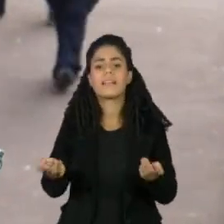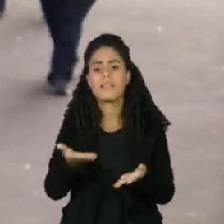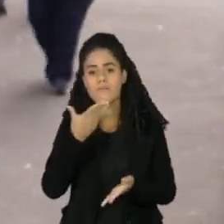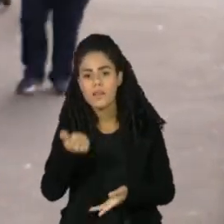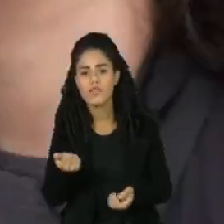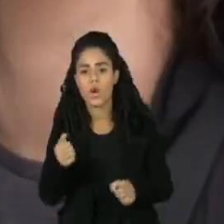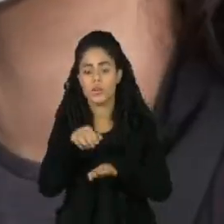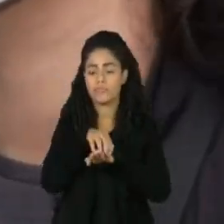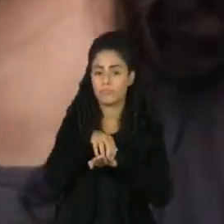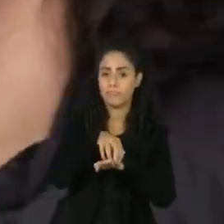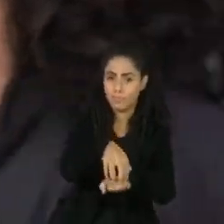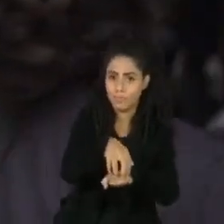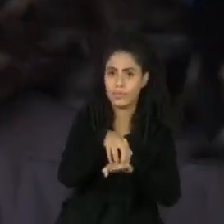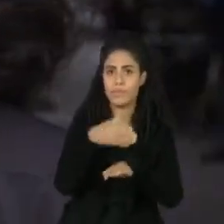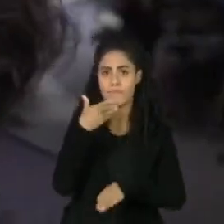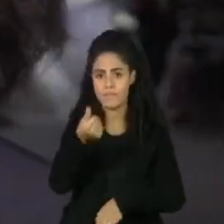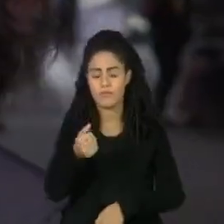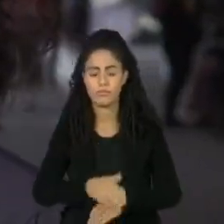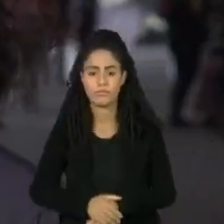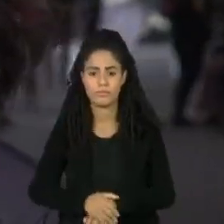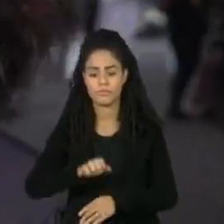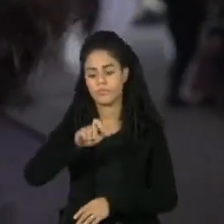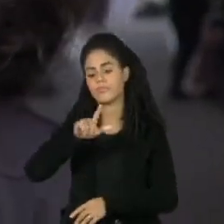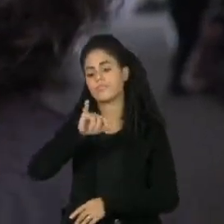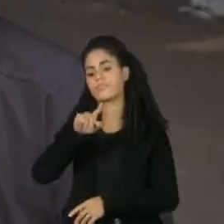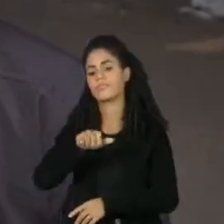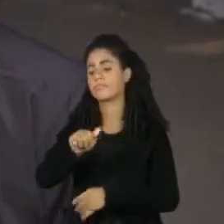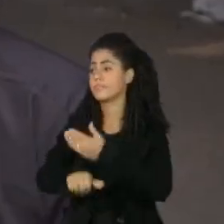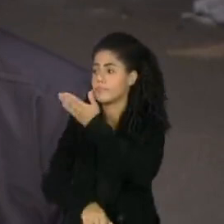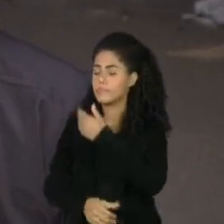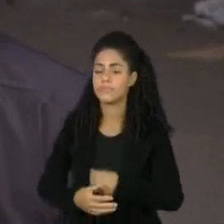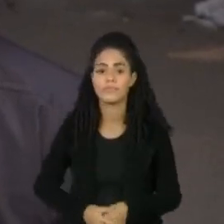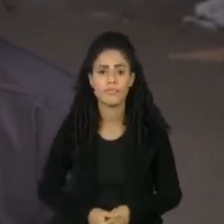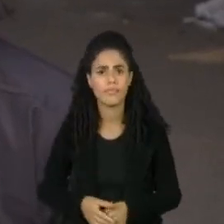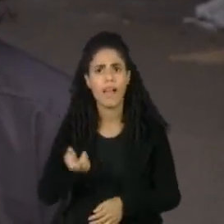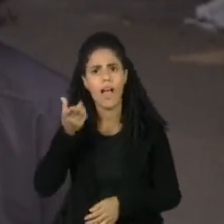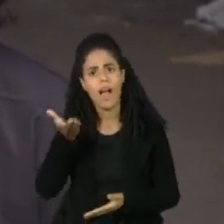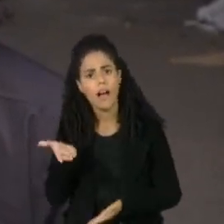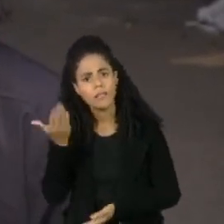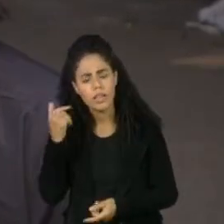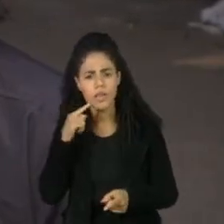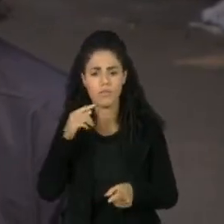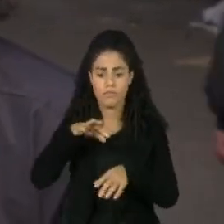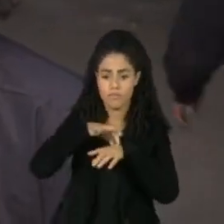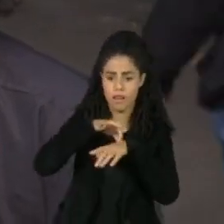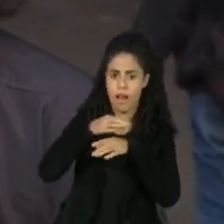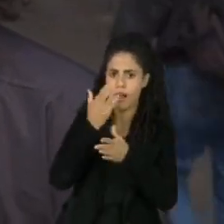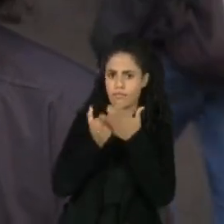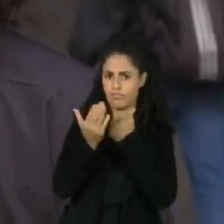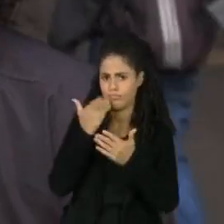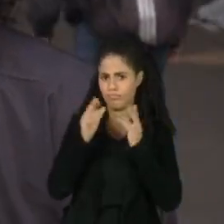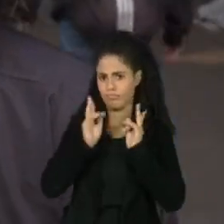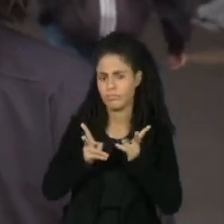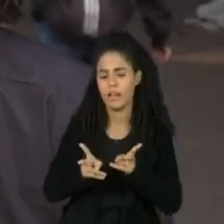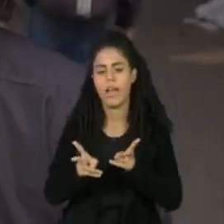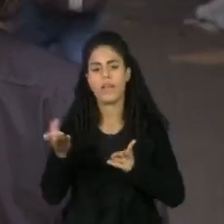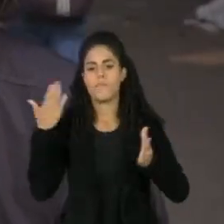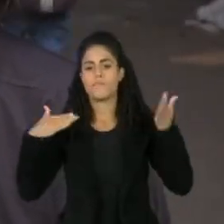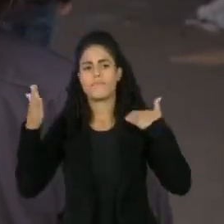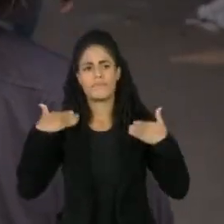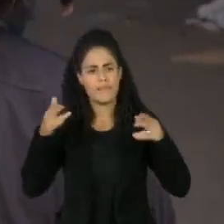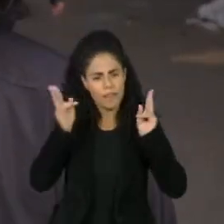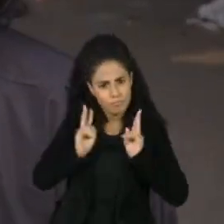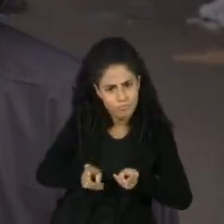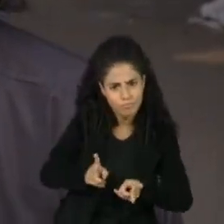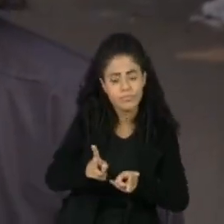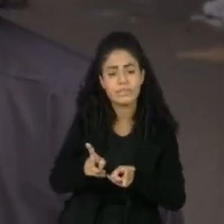transportes públicos. Com a Elisa, não é muito diferente. Antigamente eu comia mais carne, saía mais também para